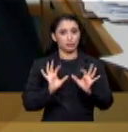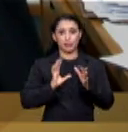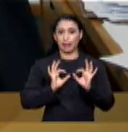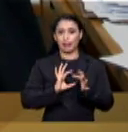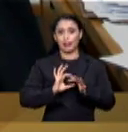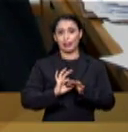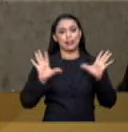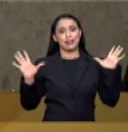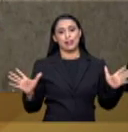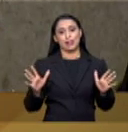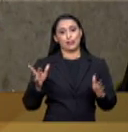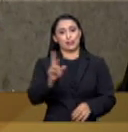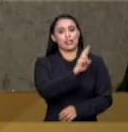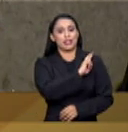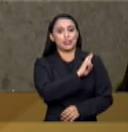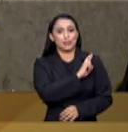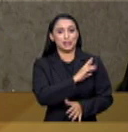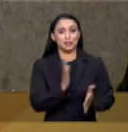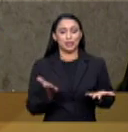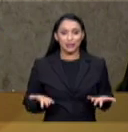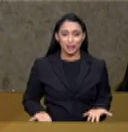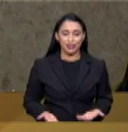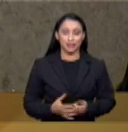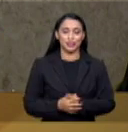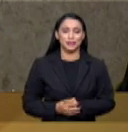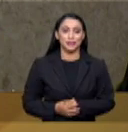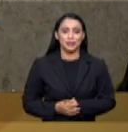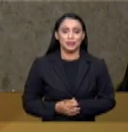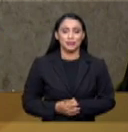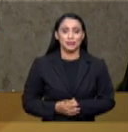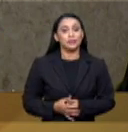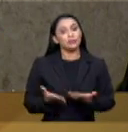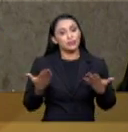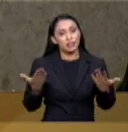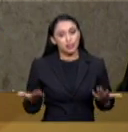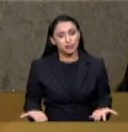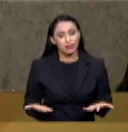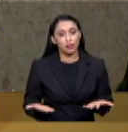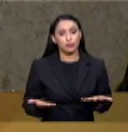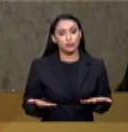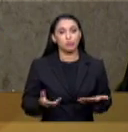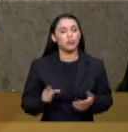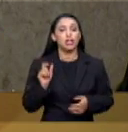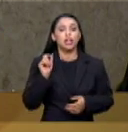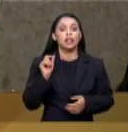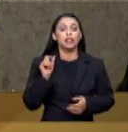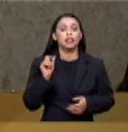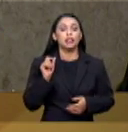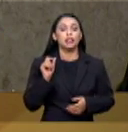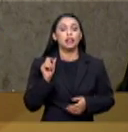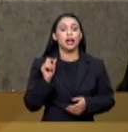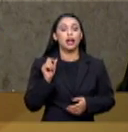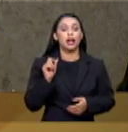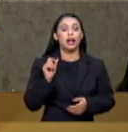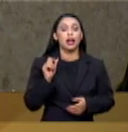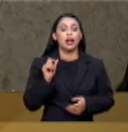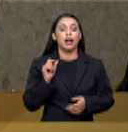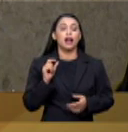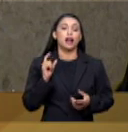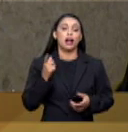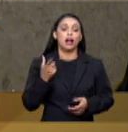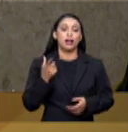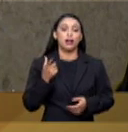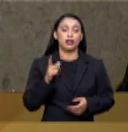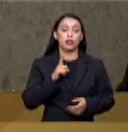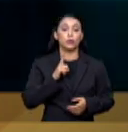incumbência. Então, em vez da questão de ordem suscitada pelo advogado, vamos definir a questão de ordem suscitada pelo ministro Marco